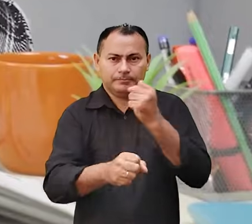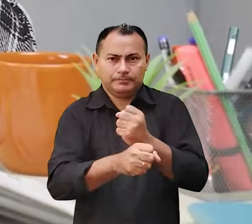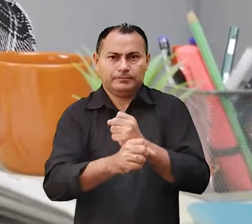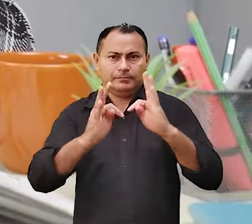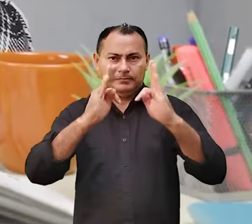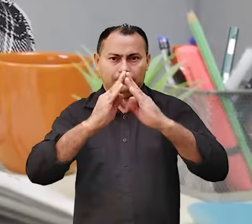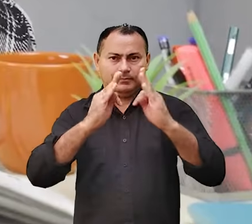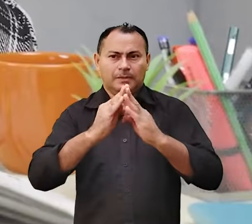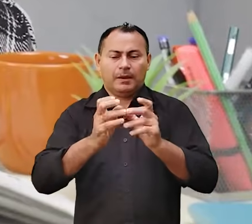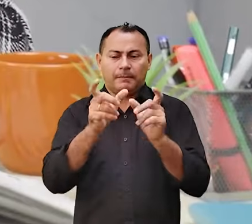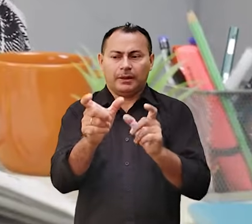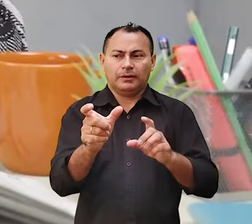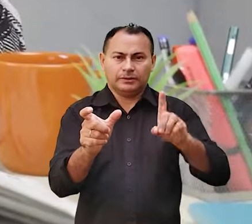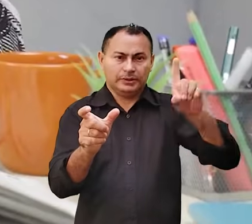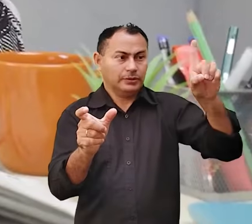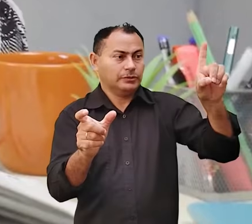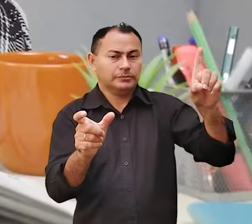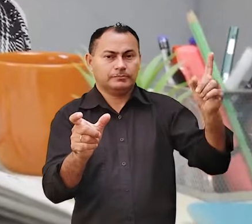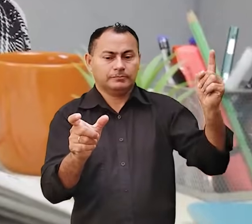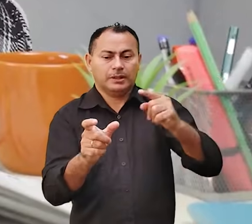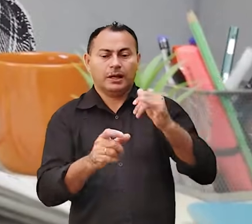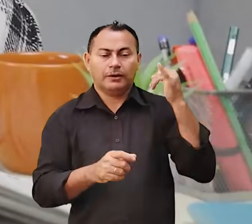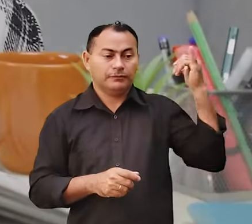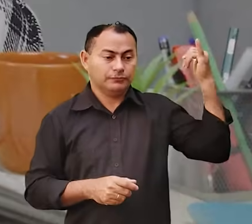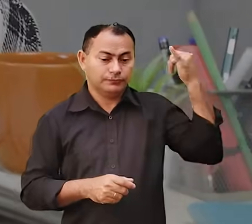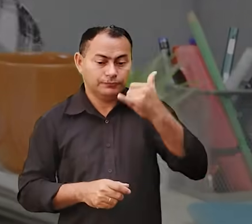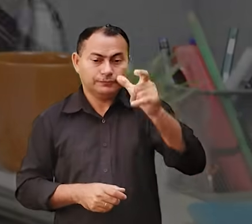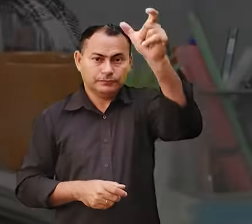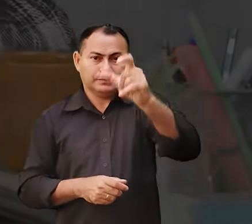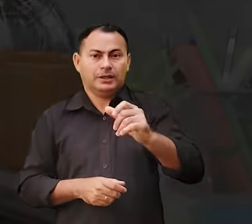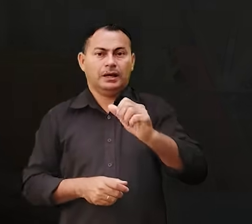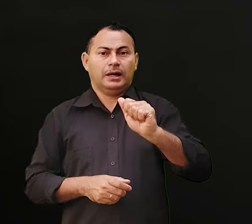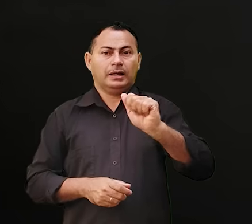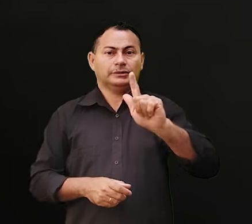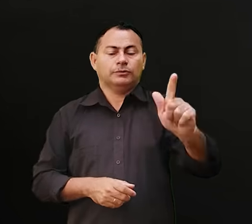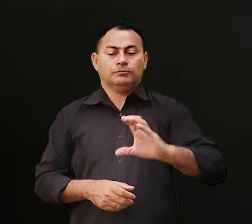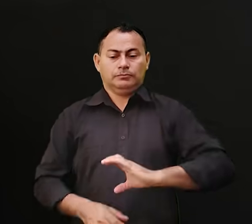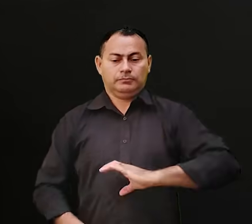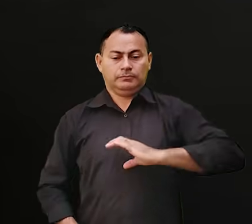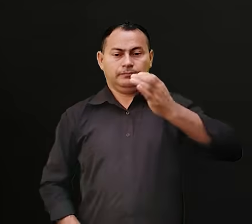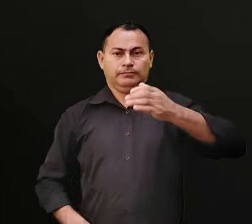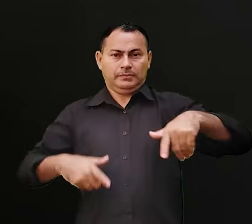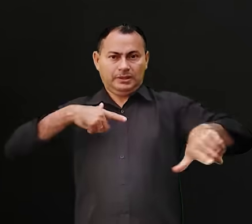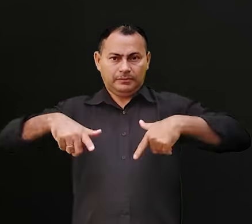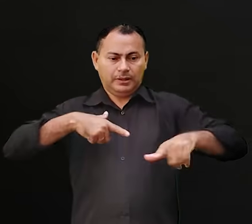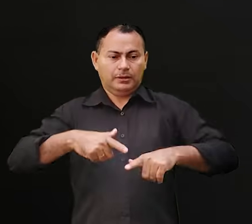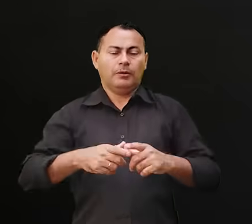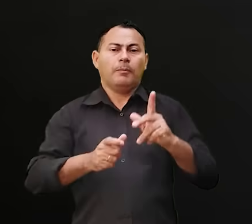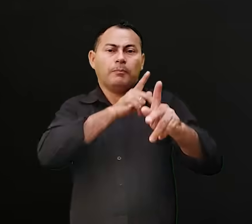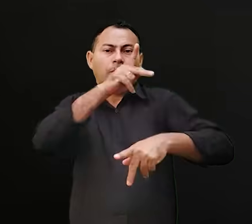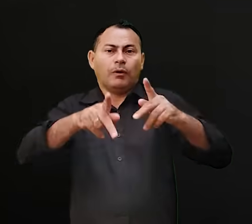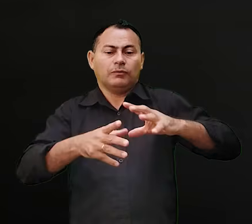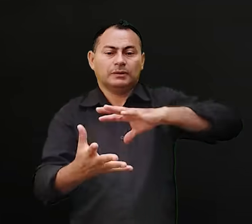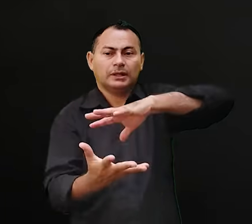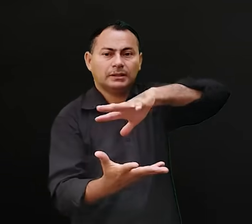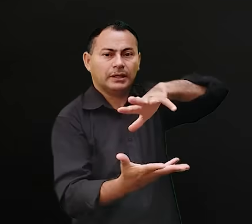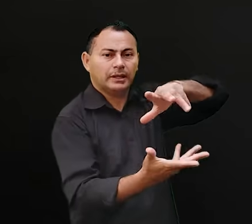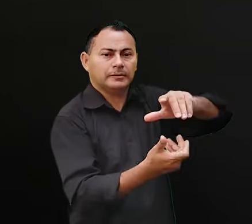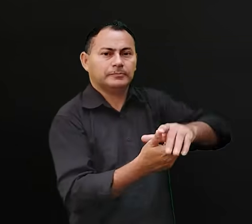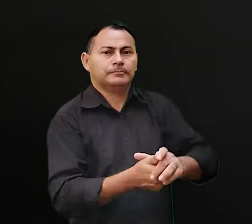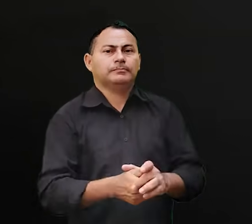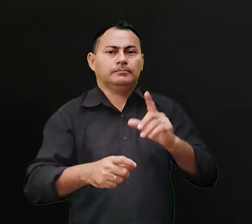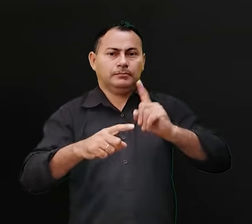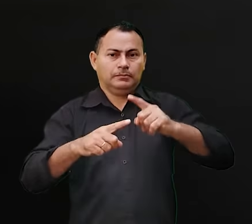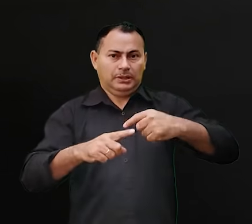recomeçaram a reconstrução do templo, a palavra de Deus veio a Ageu. Coragem! Ao trabalho, ó povo da